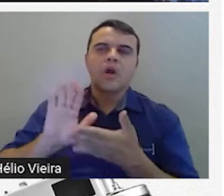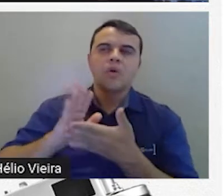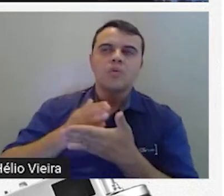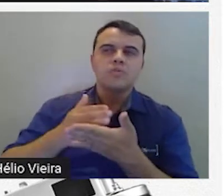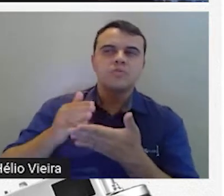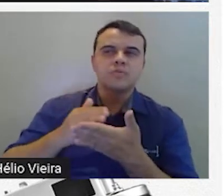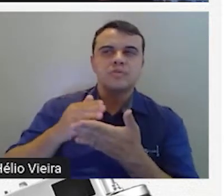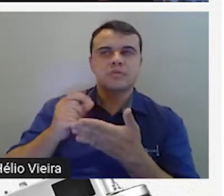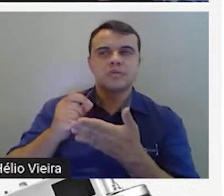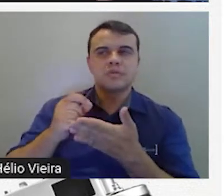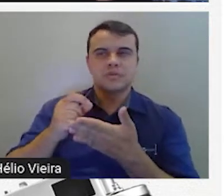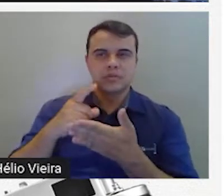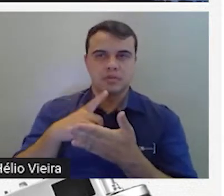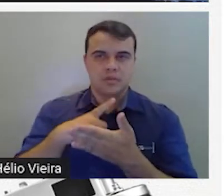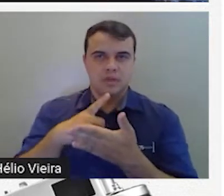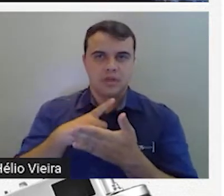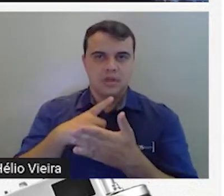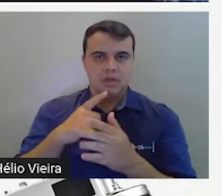uma